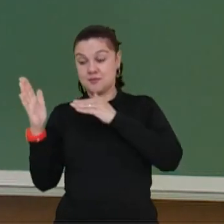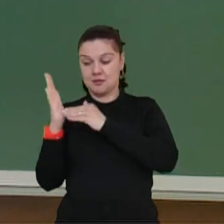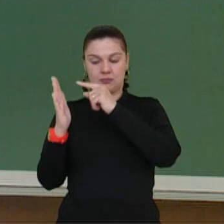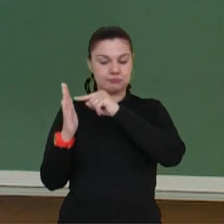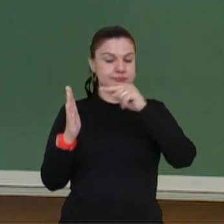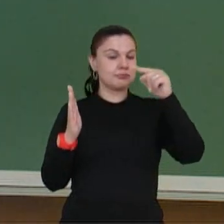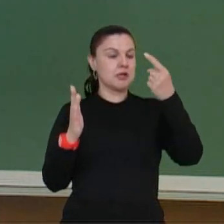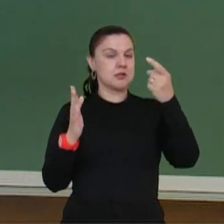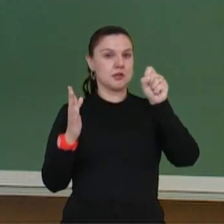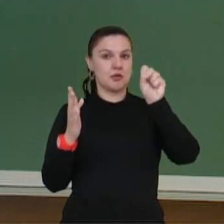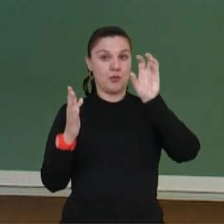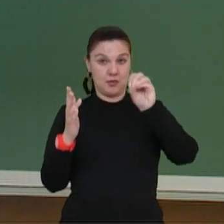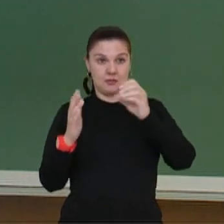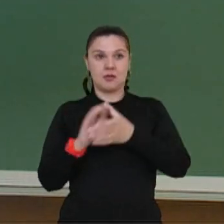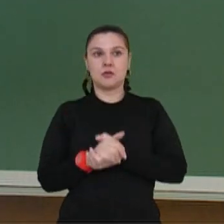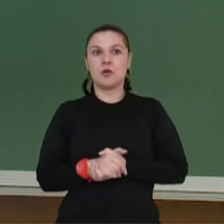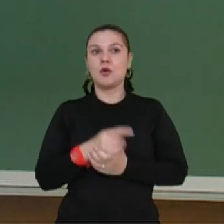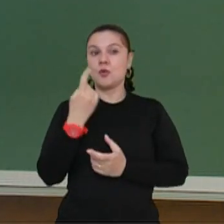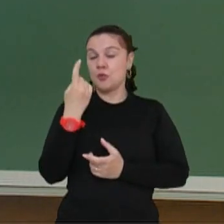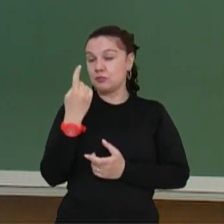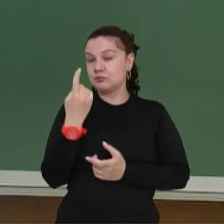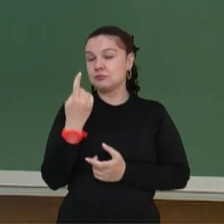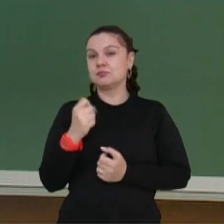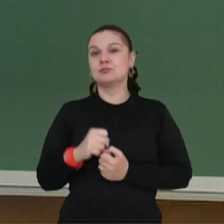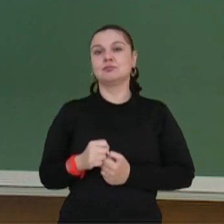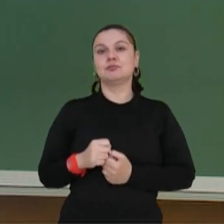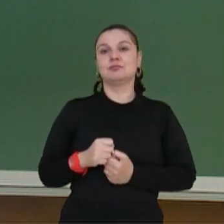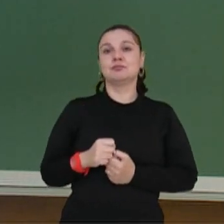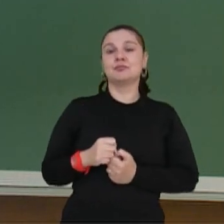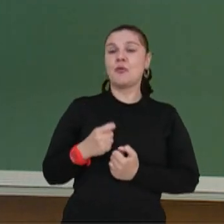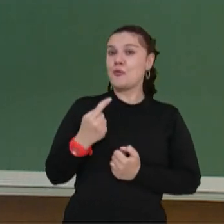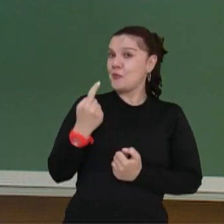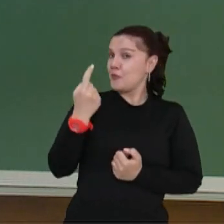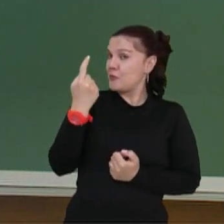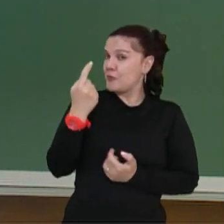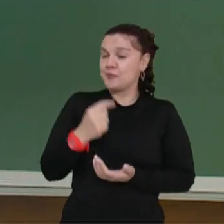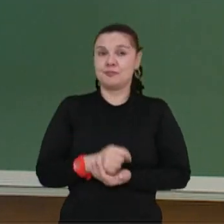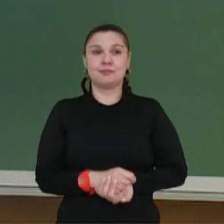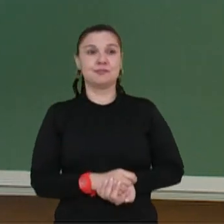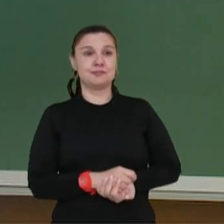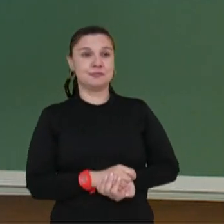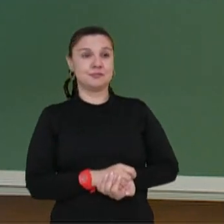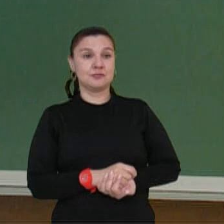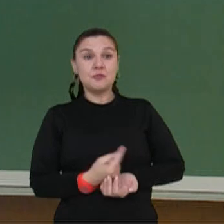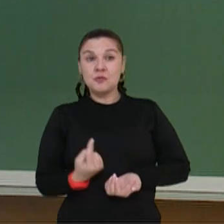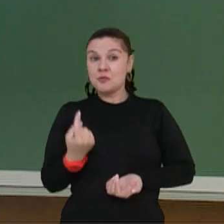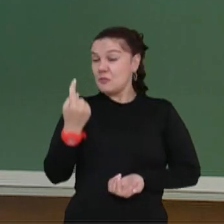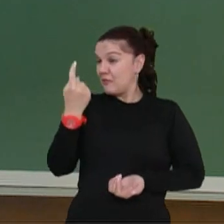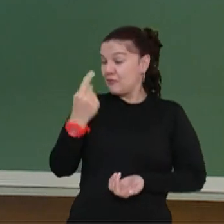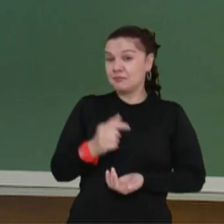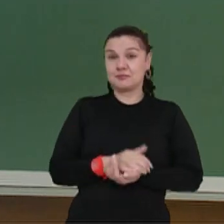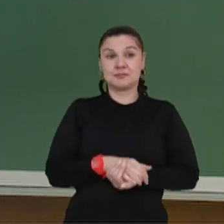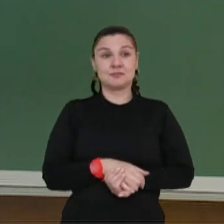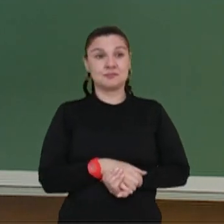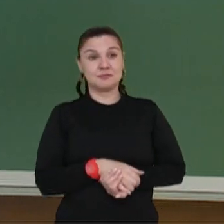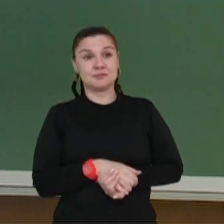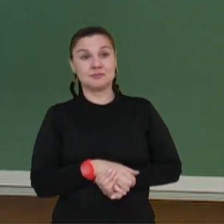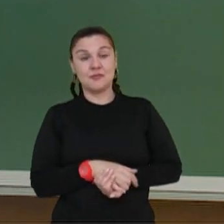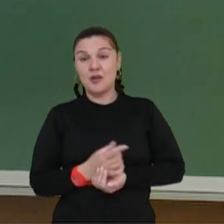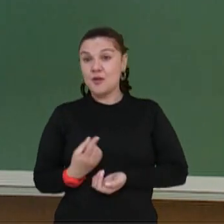e o que acontece? O 123 aparece uma vez, o 129 aparece uma vez, o 138 aparece uma vez,